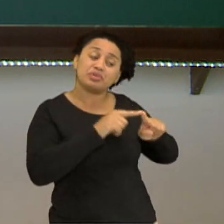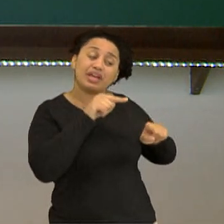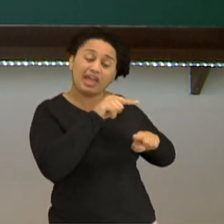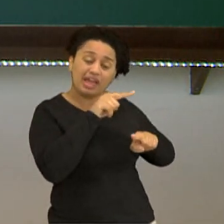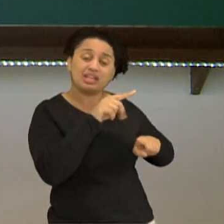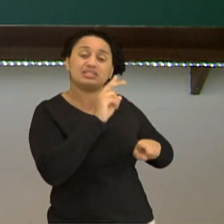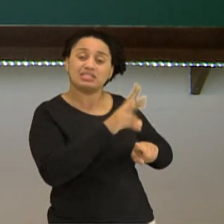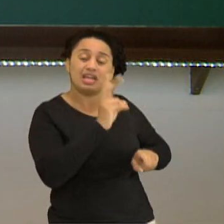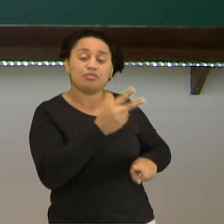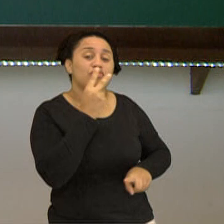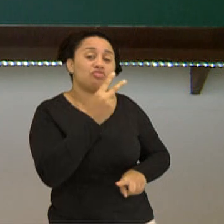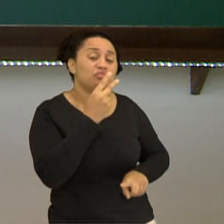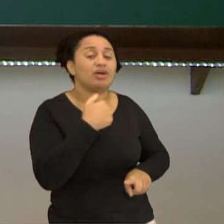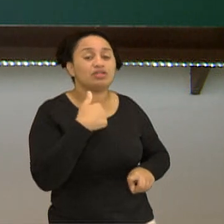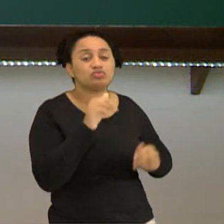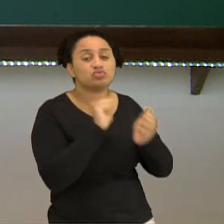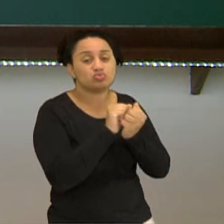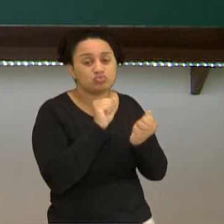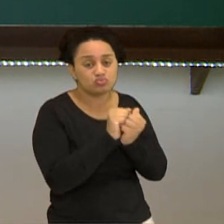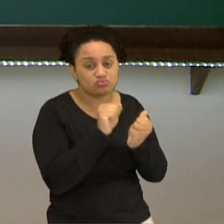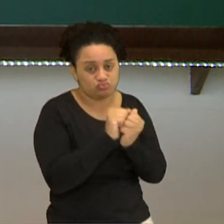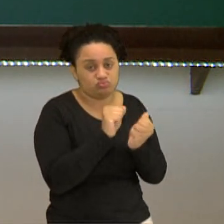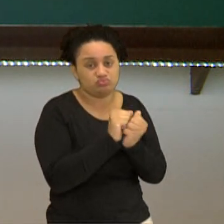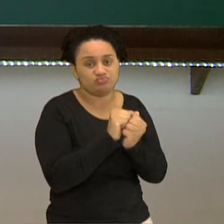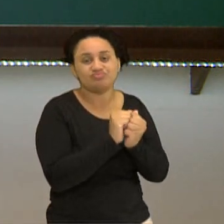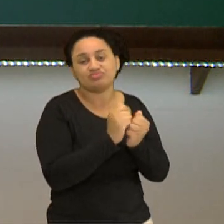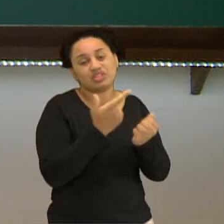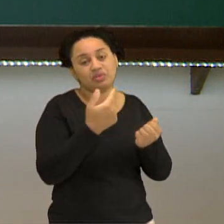estou inalando aquele ar que o fumante está